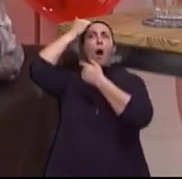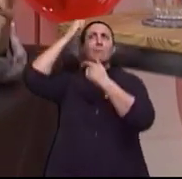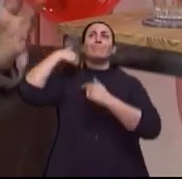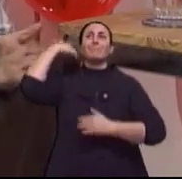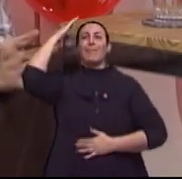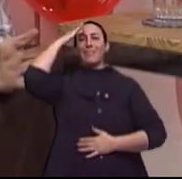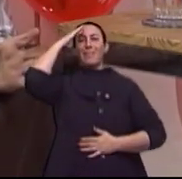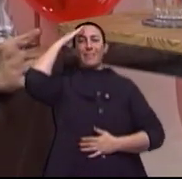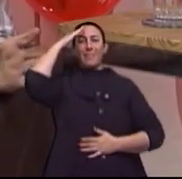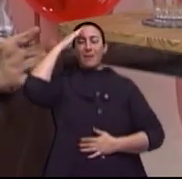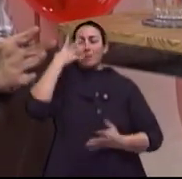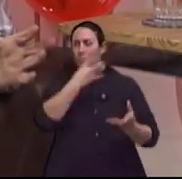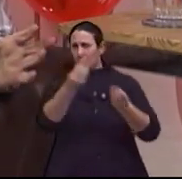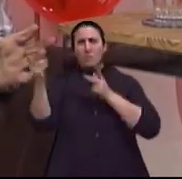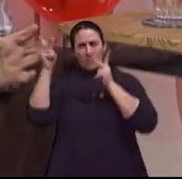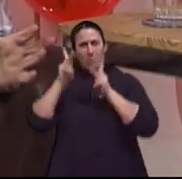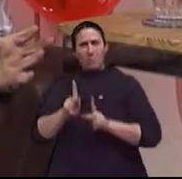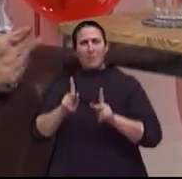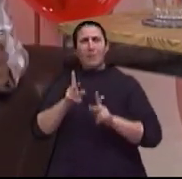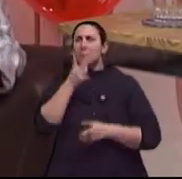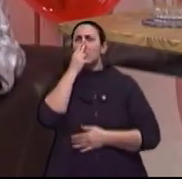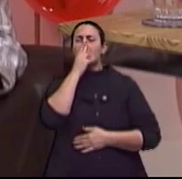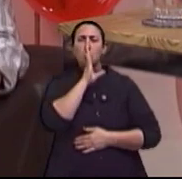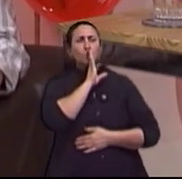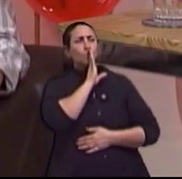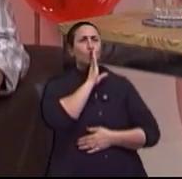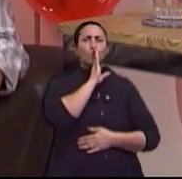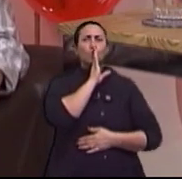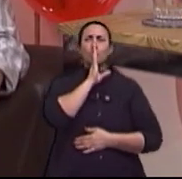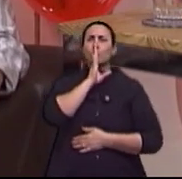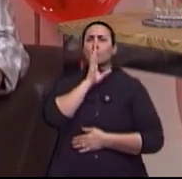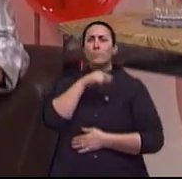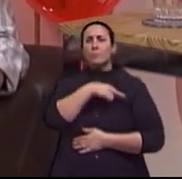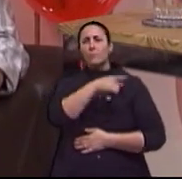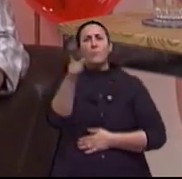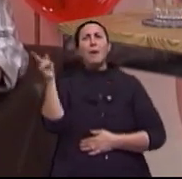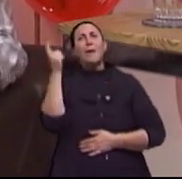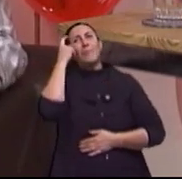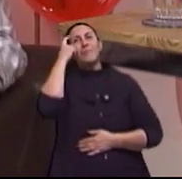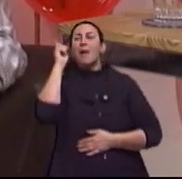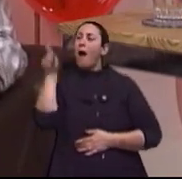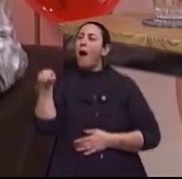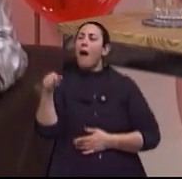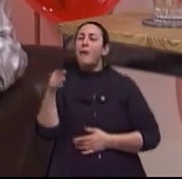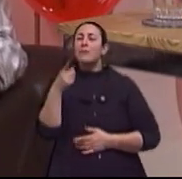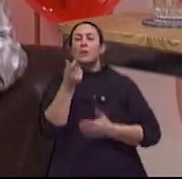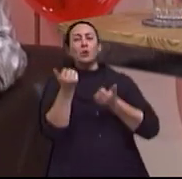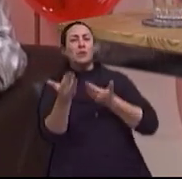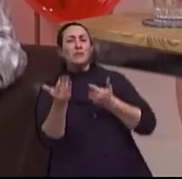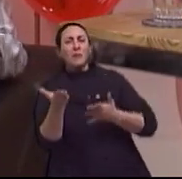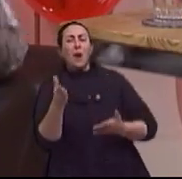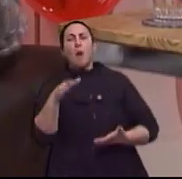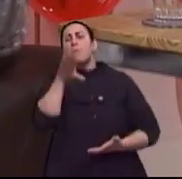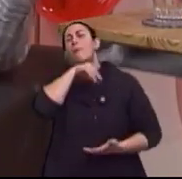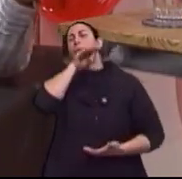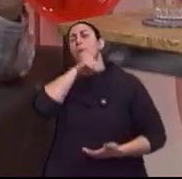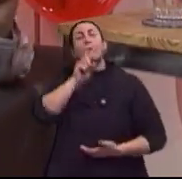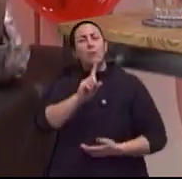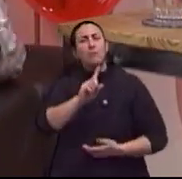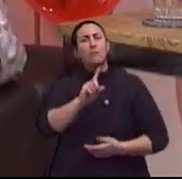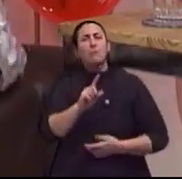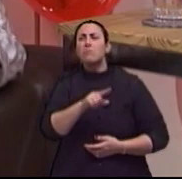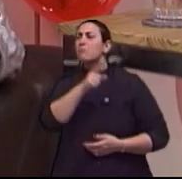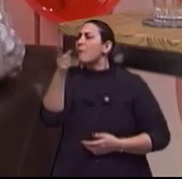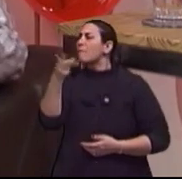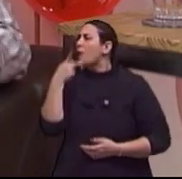que parece que não abre a boca para falar né ah não é só o netinho adolescente que fala rápido que eu não entendo o Fulano